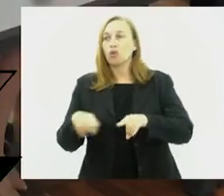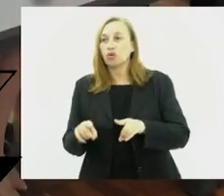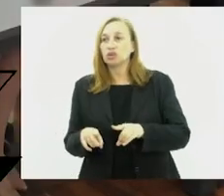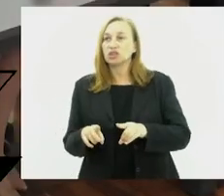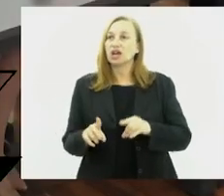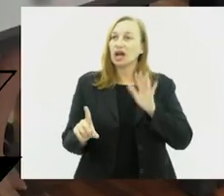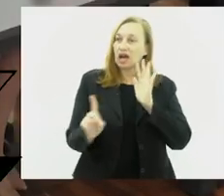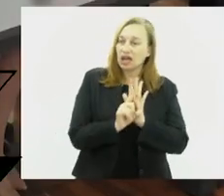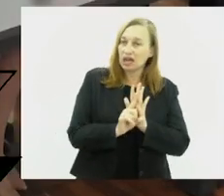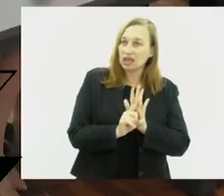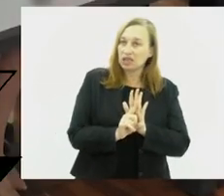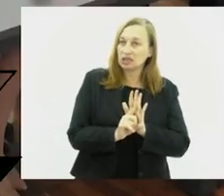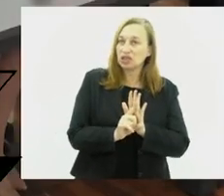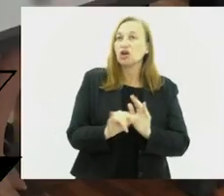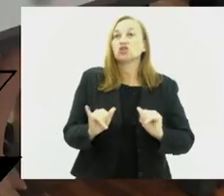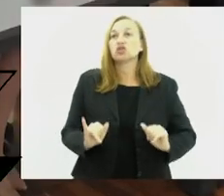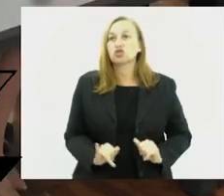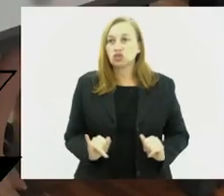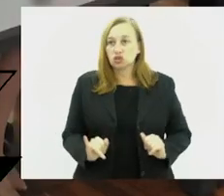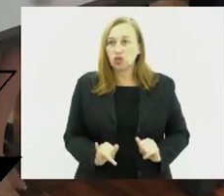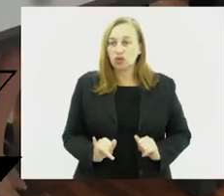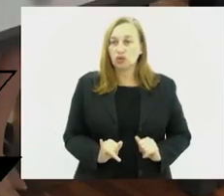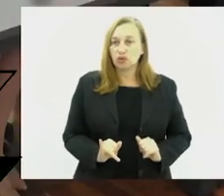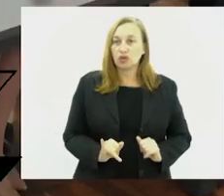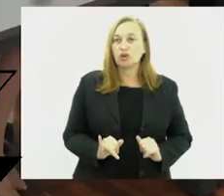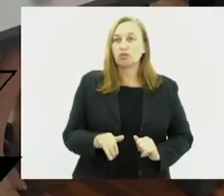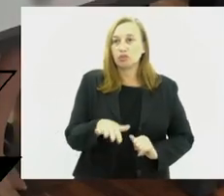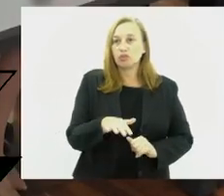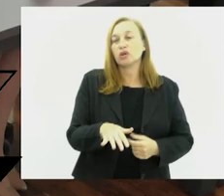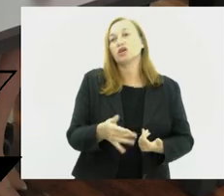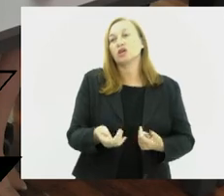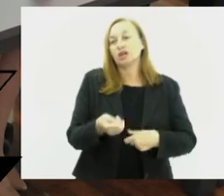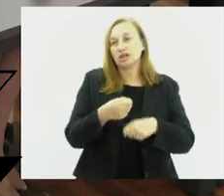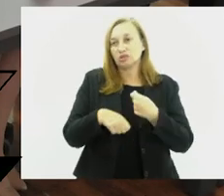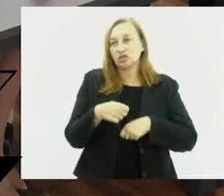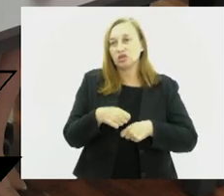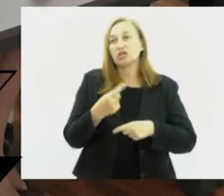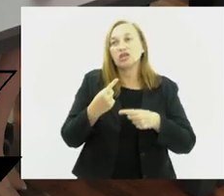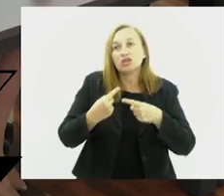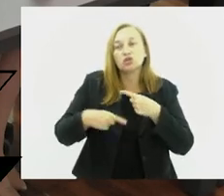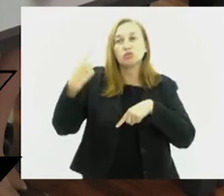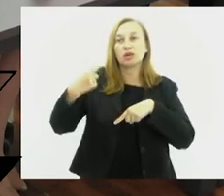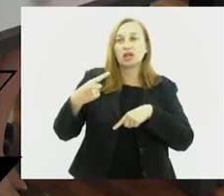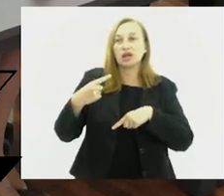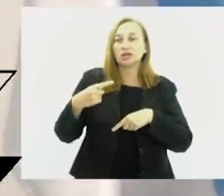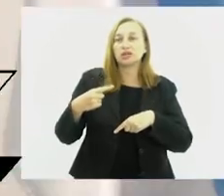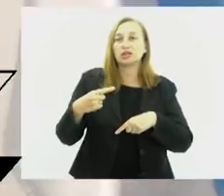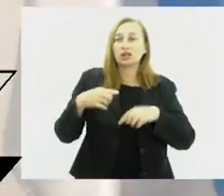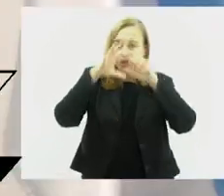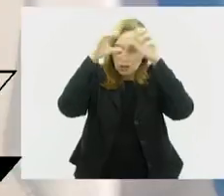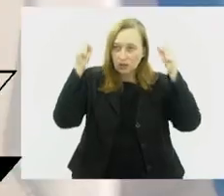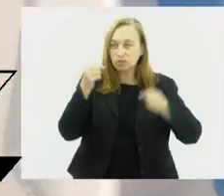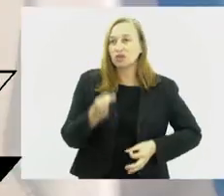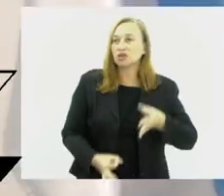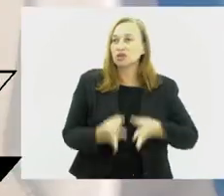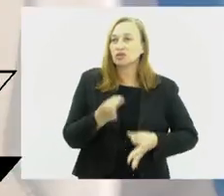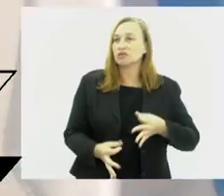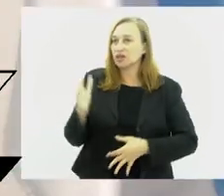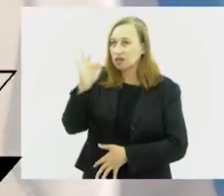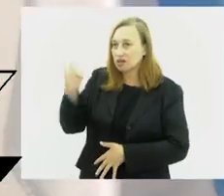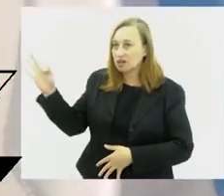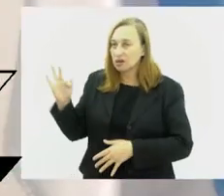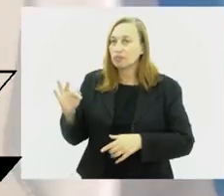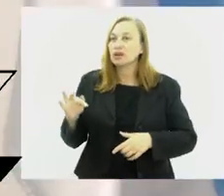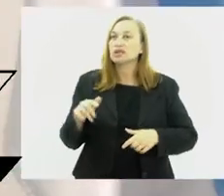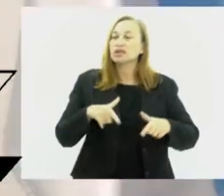conduta ainda sofre uma sanção administrativa. Isso já está superado pelo Supremo Tribunal Federal, que nós temos competência para atuar